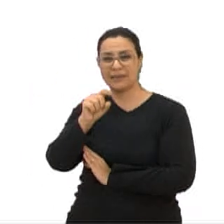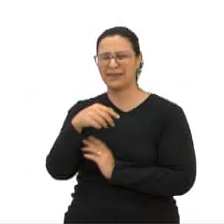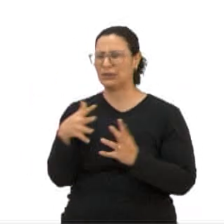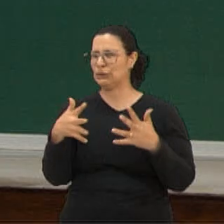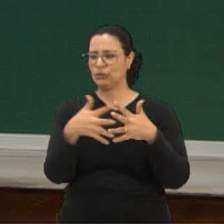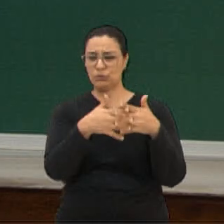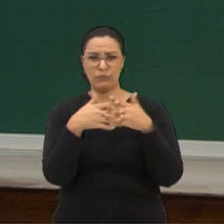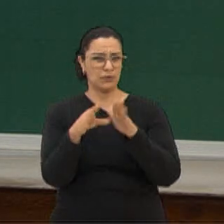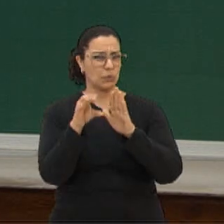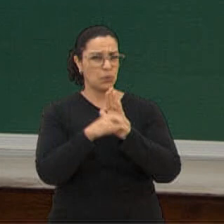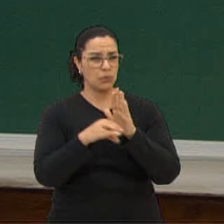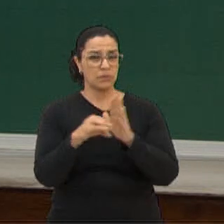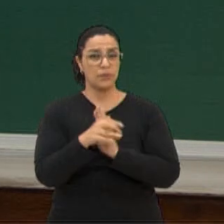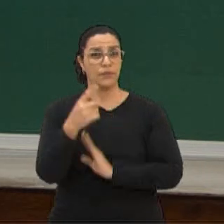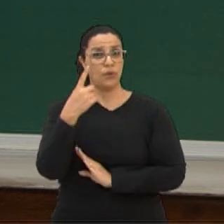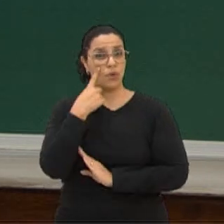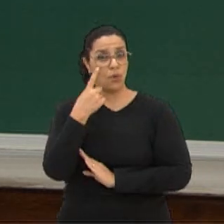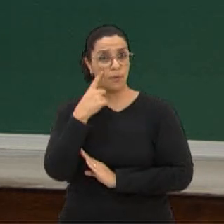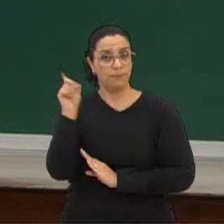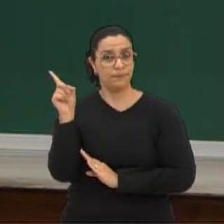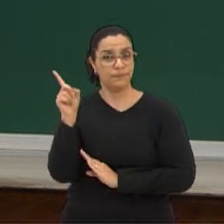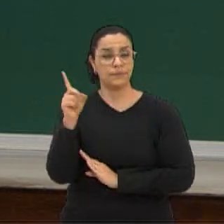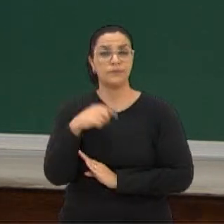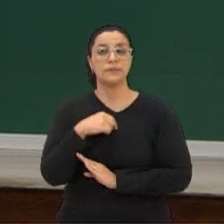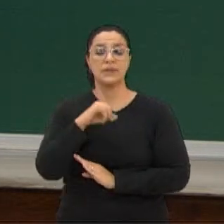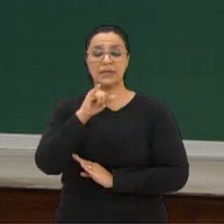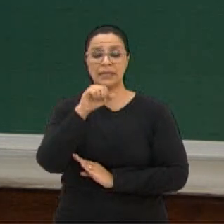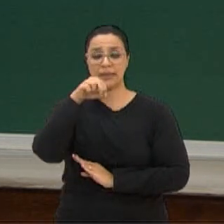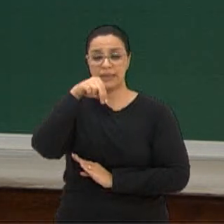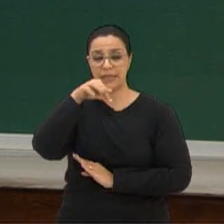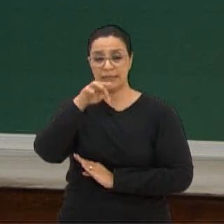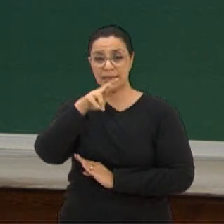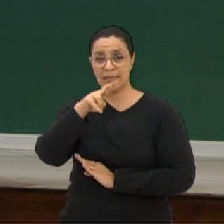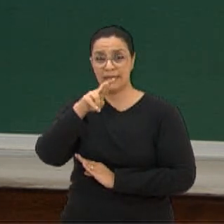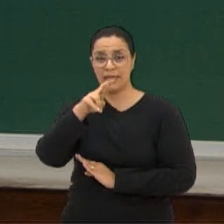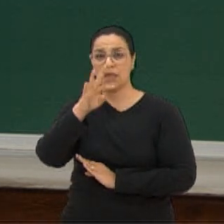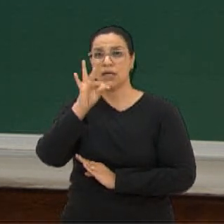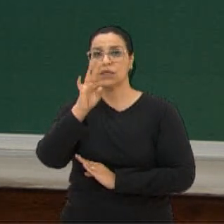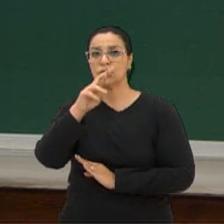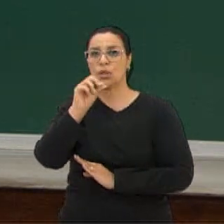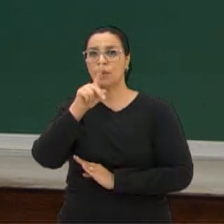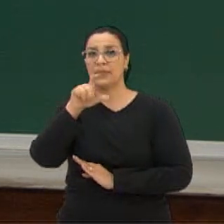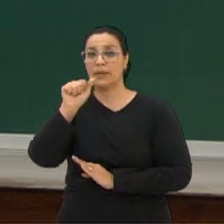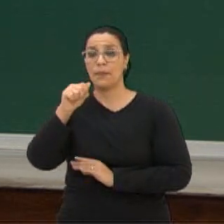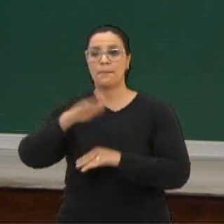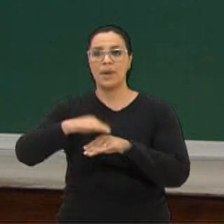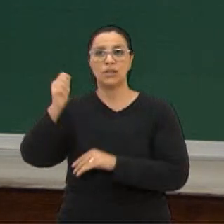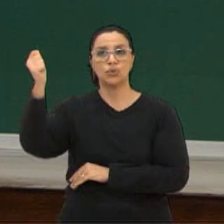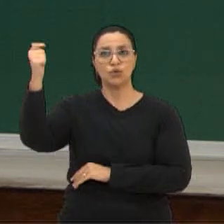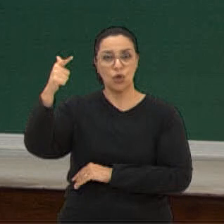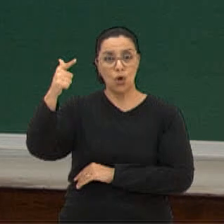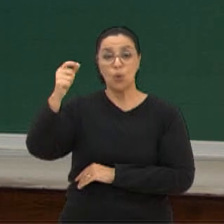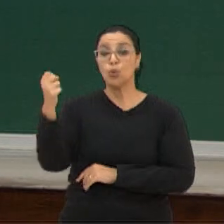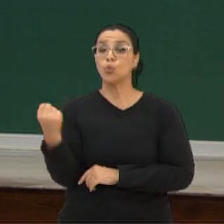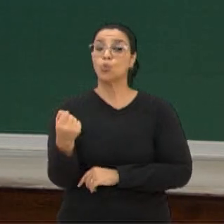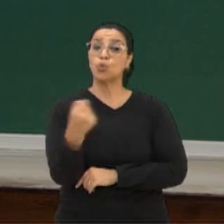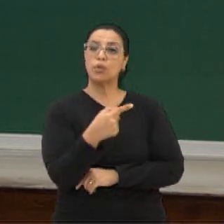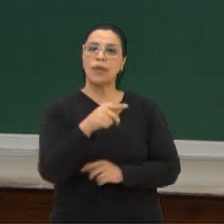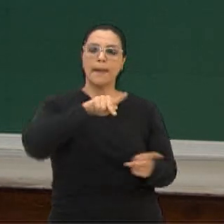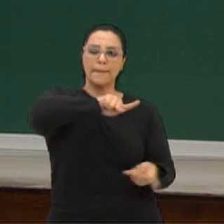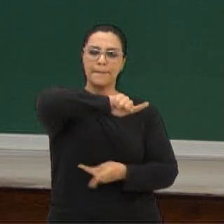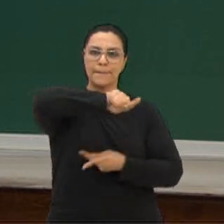confusão conceitual que ele faz. A zona intertropical recebe maior incidência de luz que as zonas